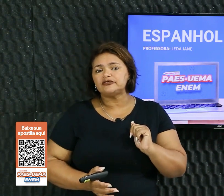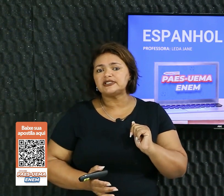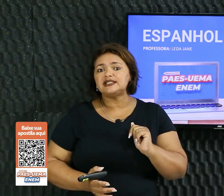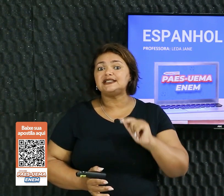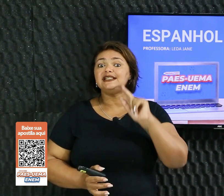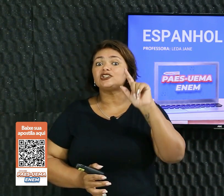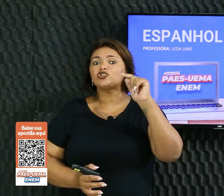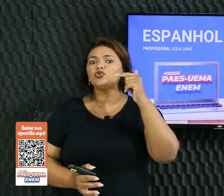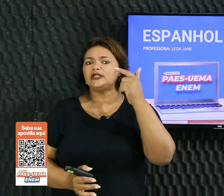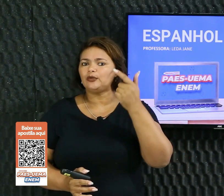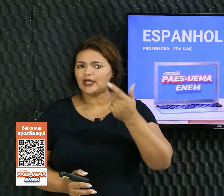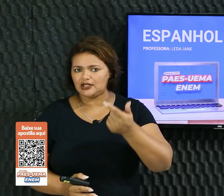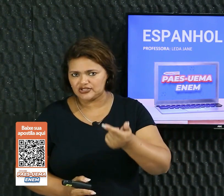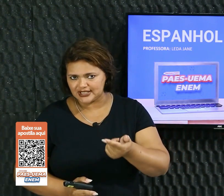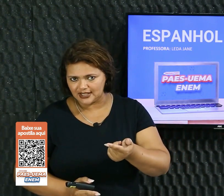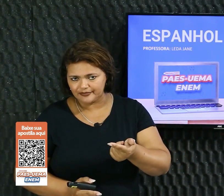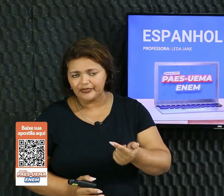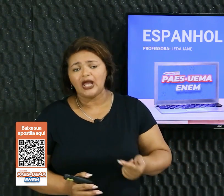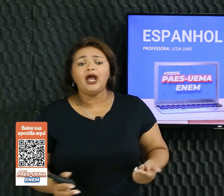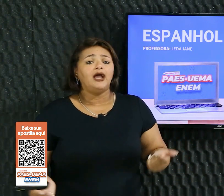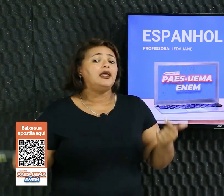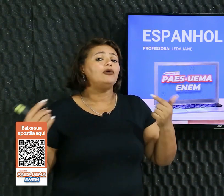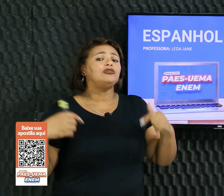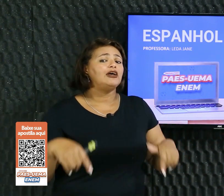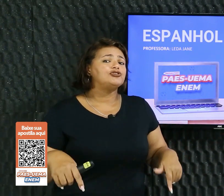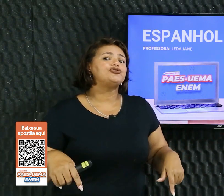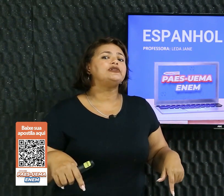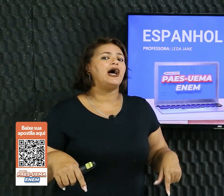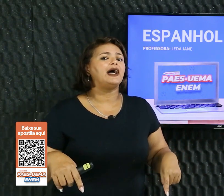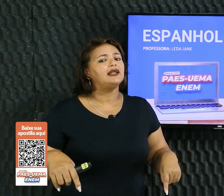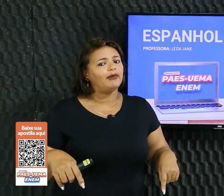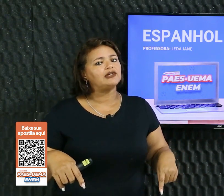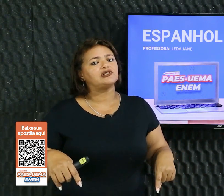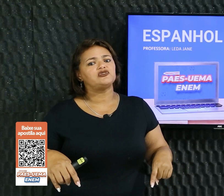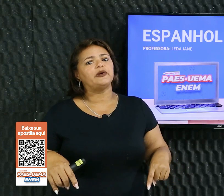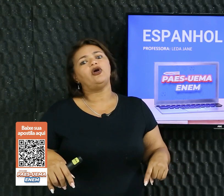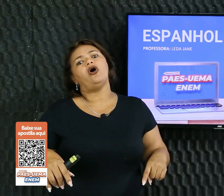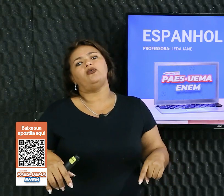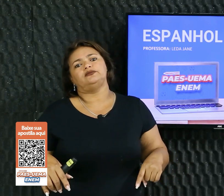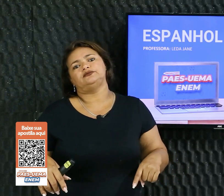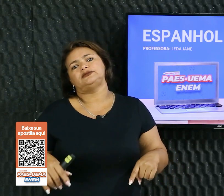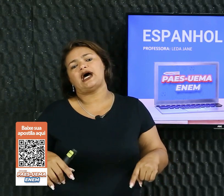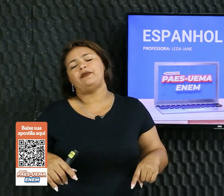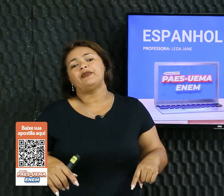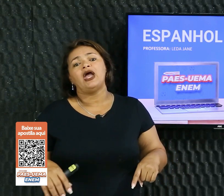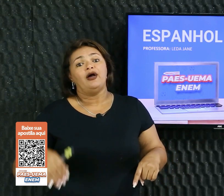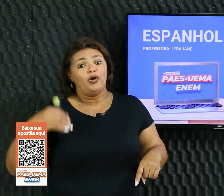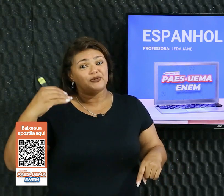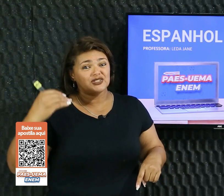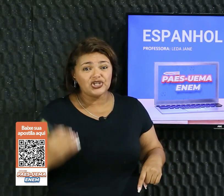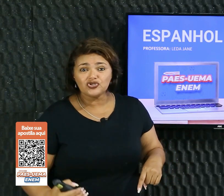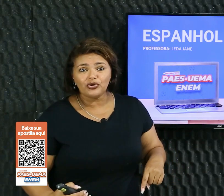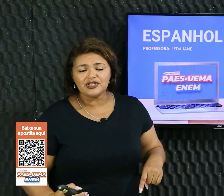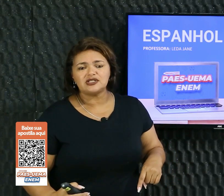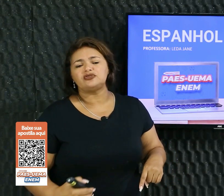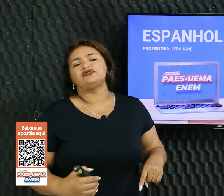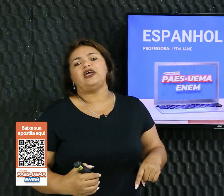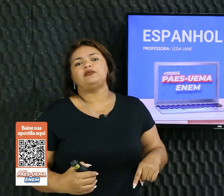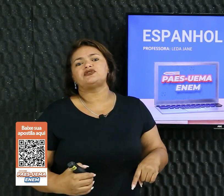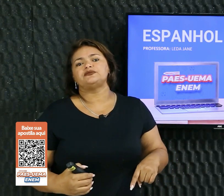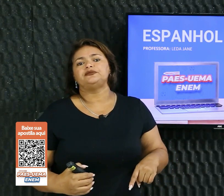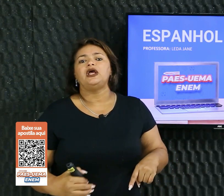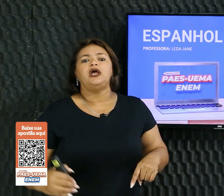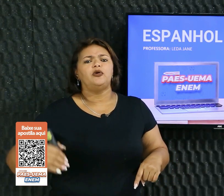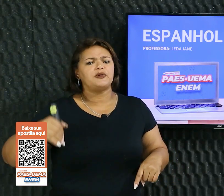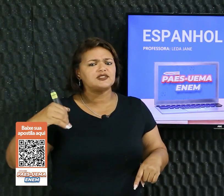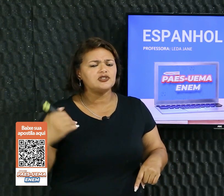atenção de vocês. Isso não quer dizer que eu não devo estudar a gramática do espanhol, tá? Eu preciso conhecer os